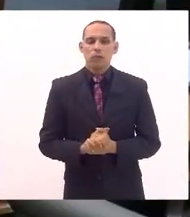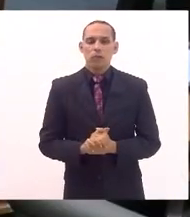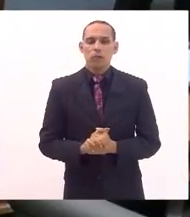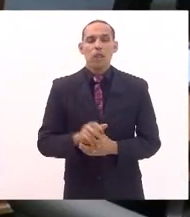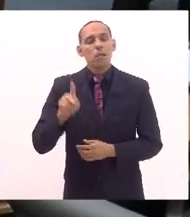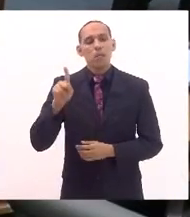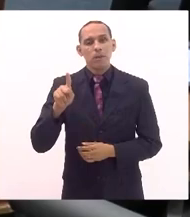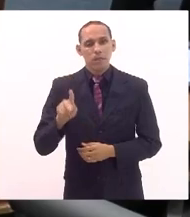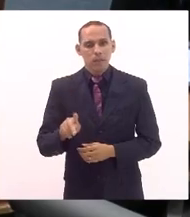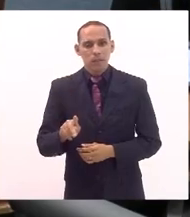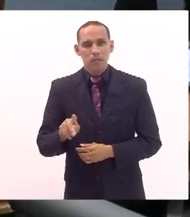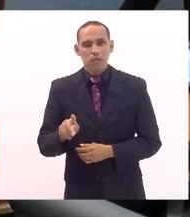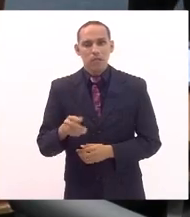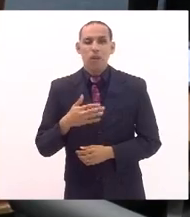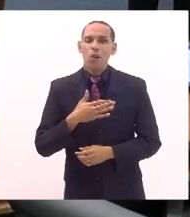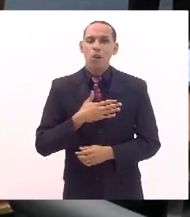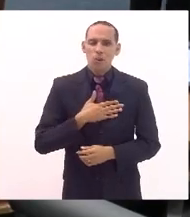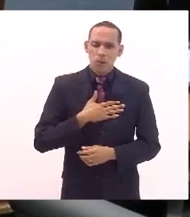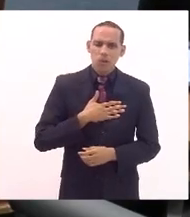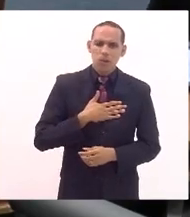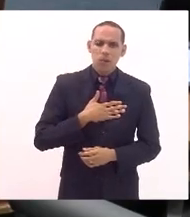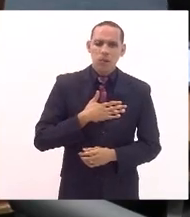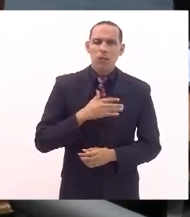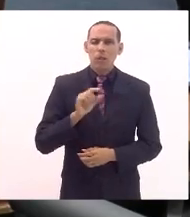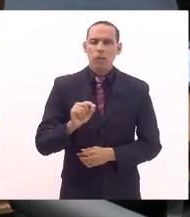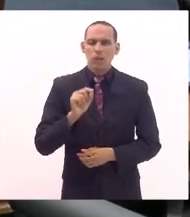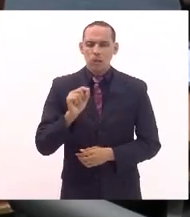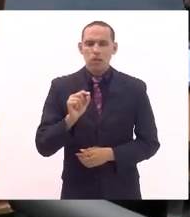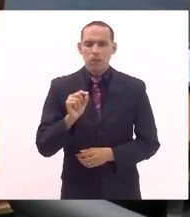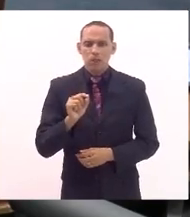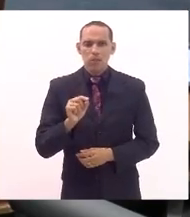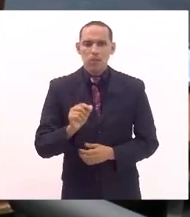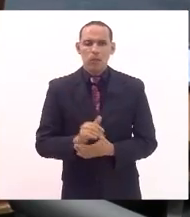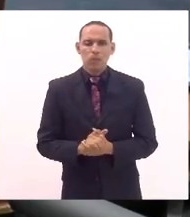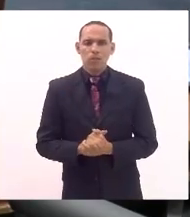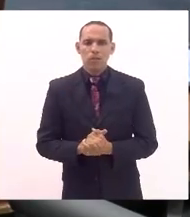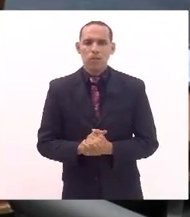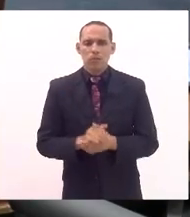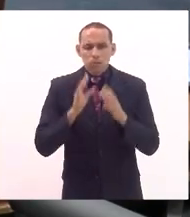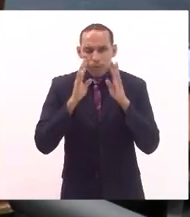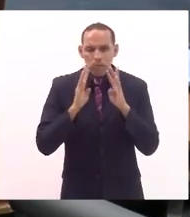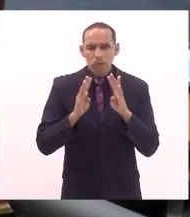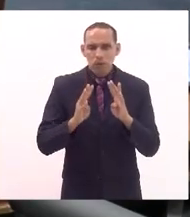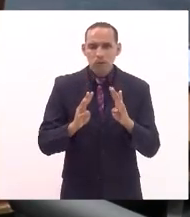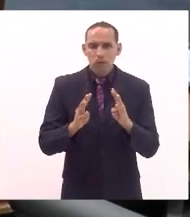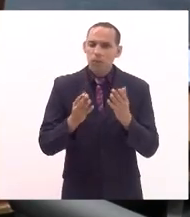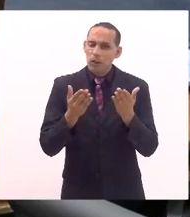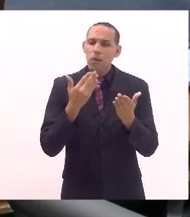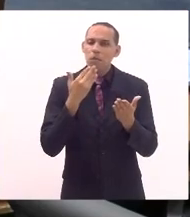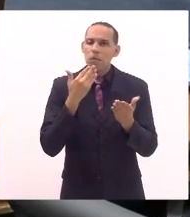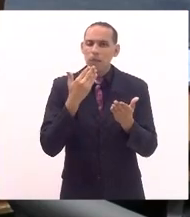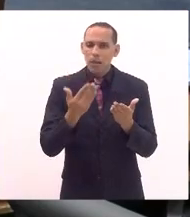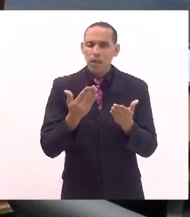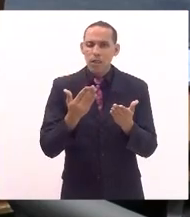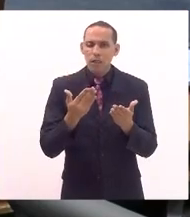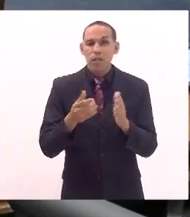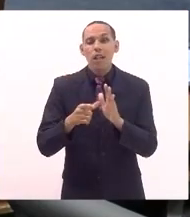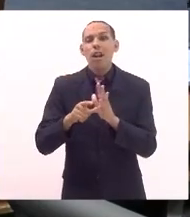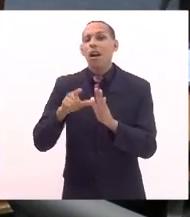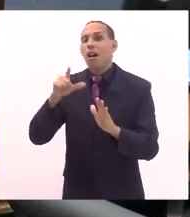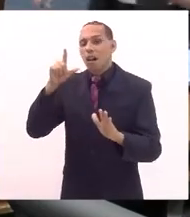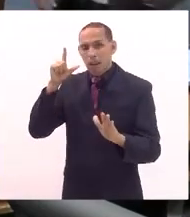presidente gostaria de beijar o senhor e atender o pedido que vossa excelência é fez